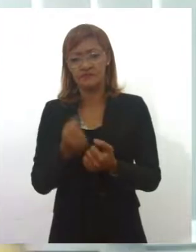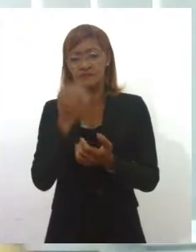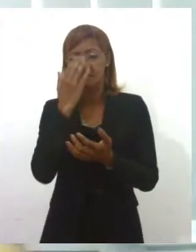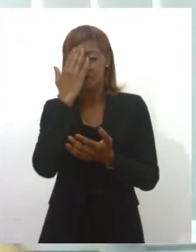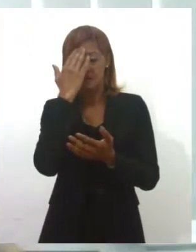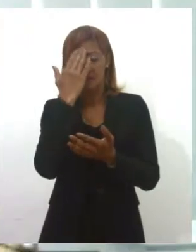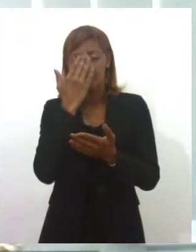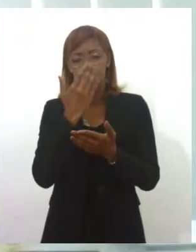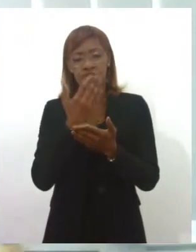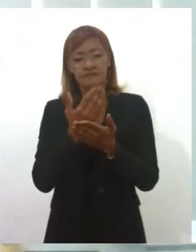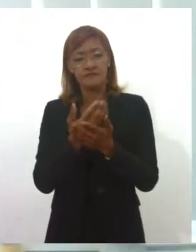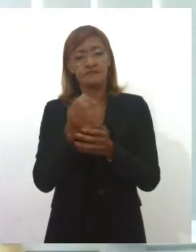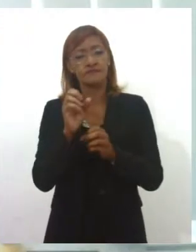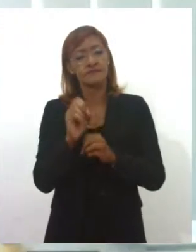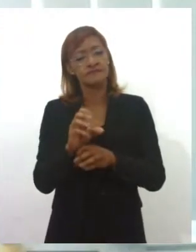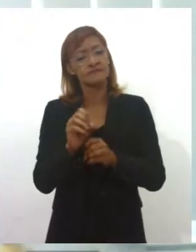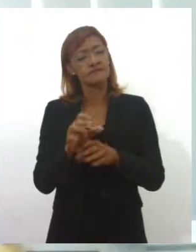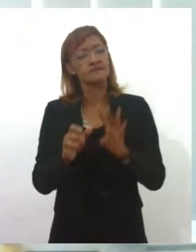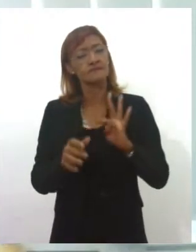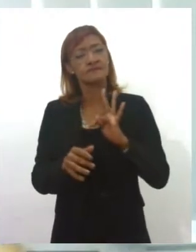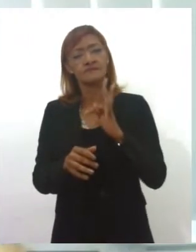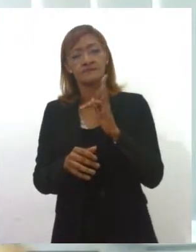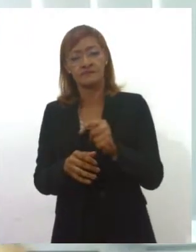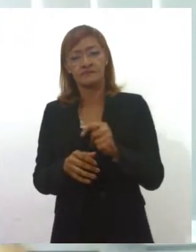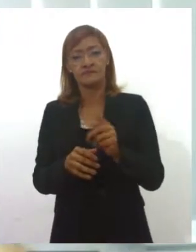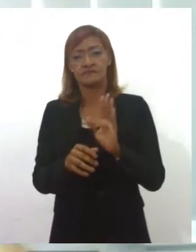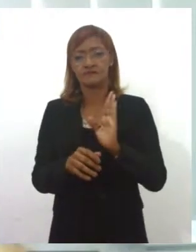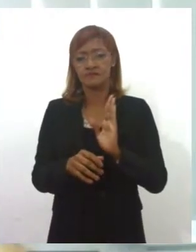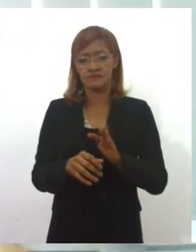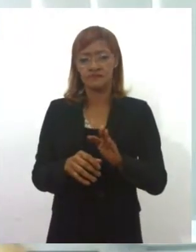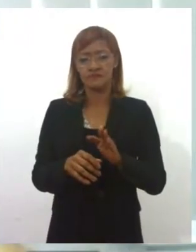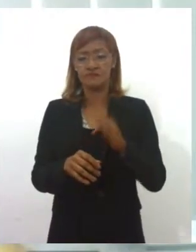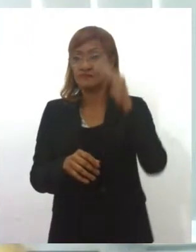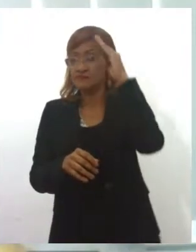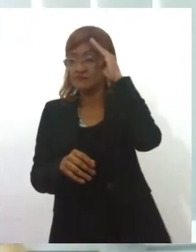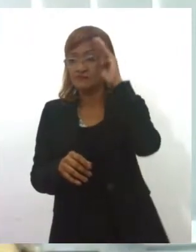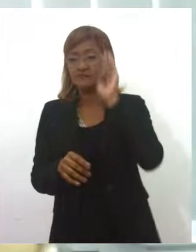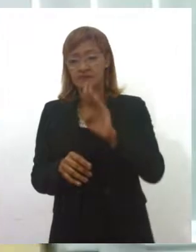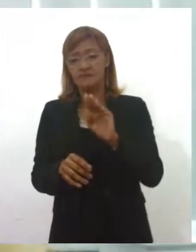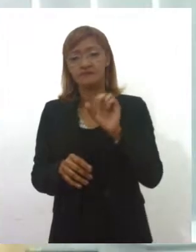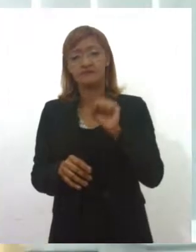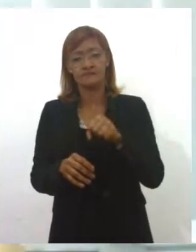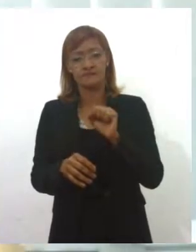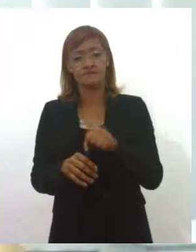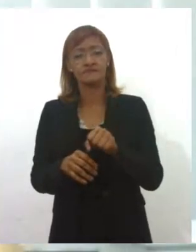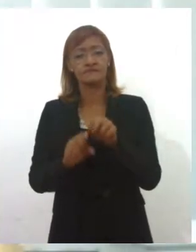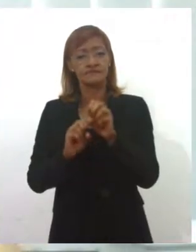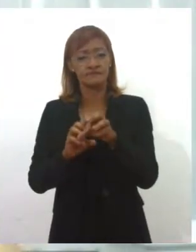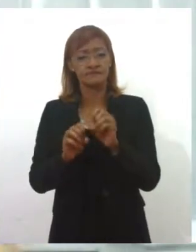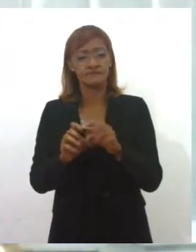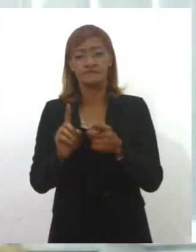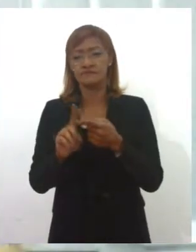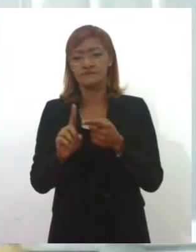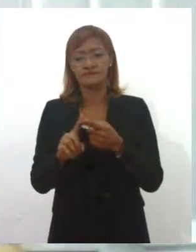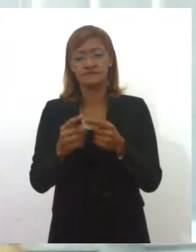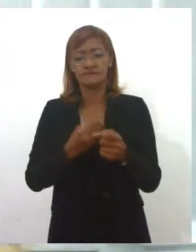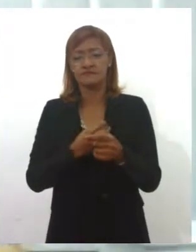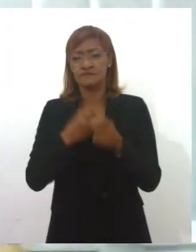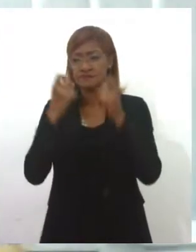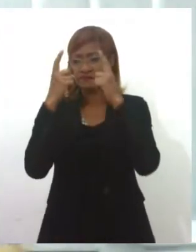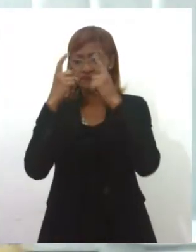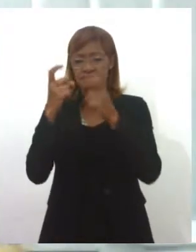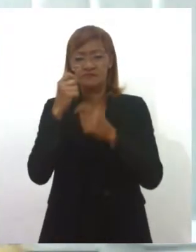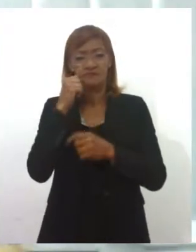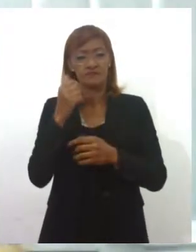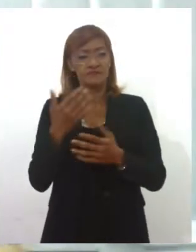educação para tudo não só para questão de saúde mental mas acho que para todos até para violência contra mulher para tudo eu